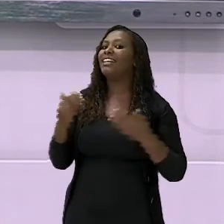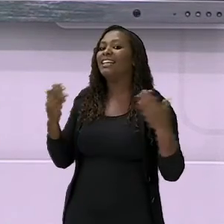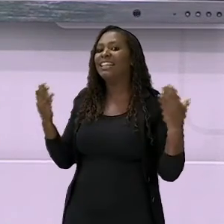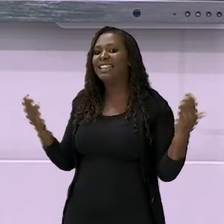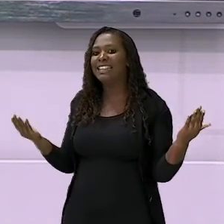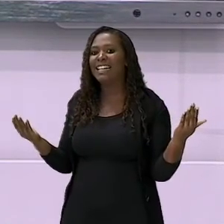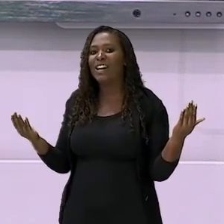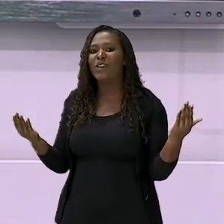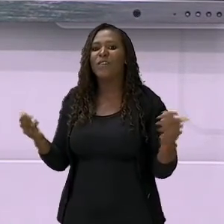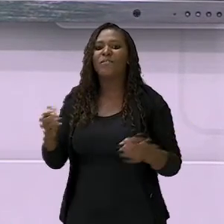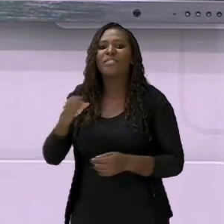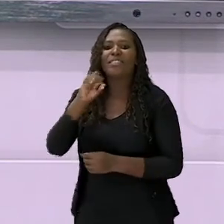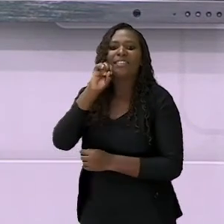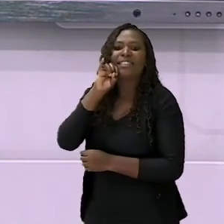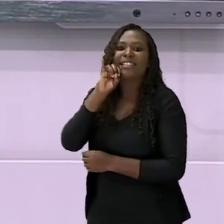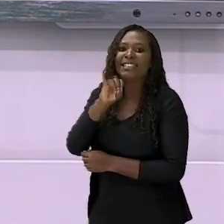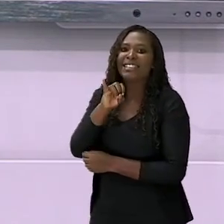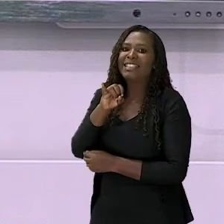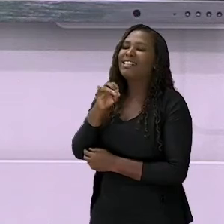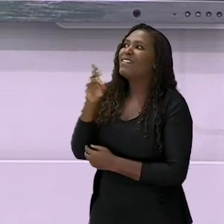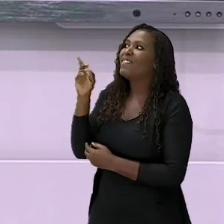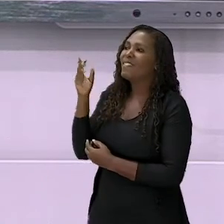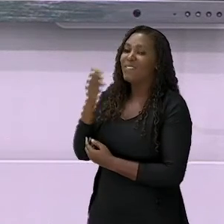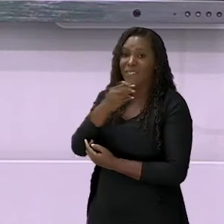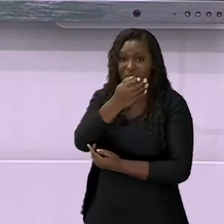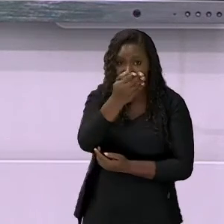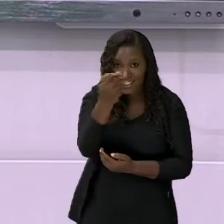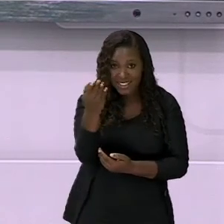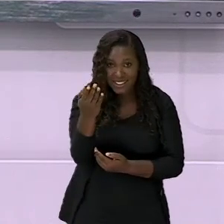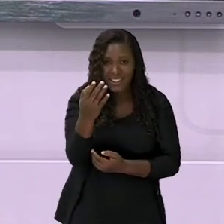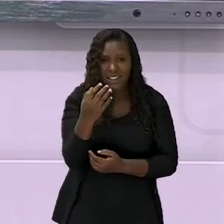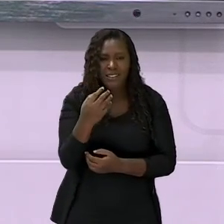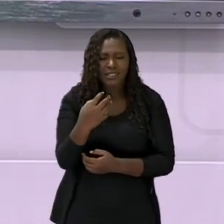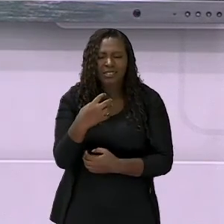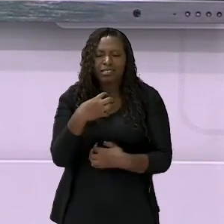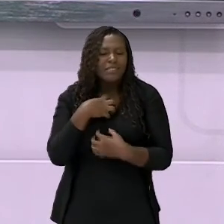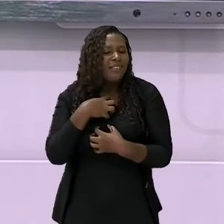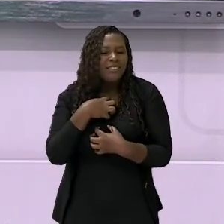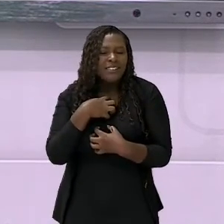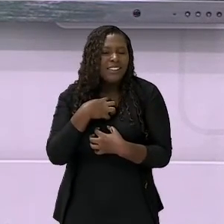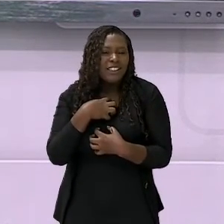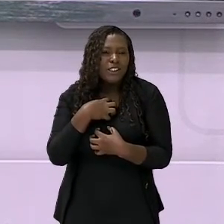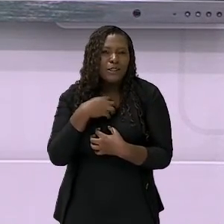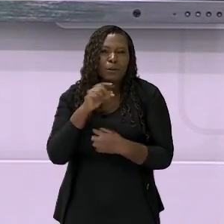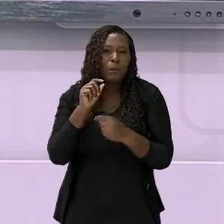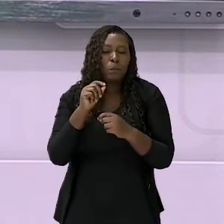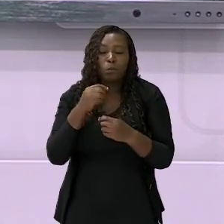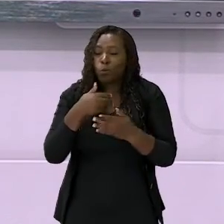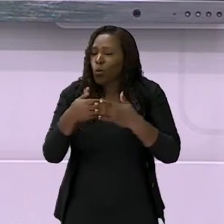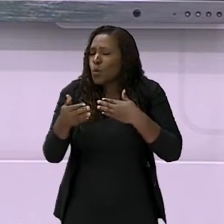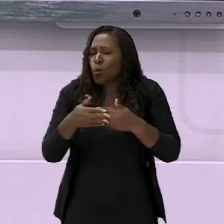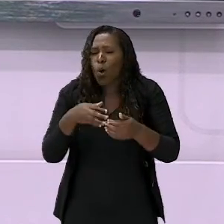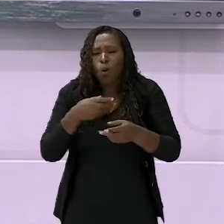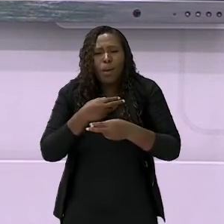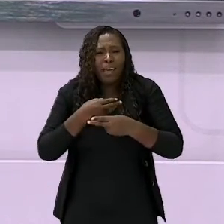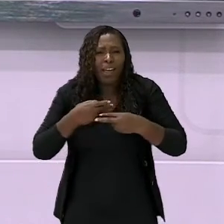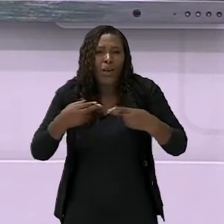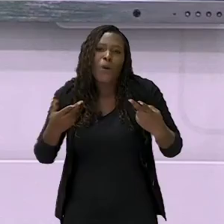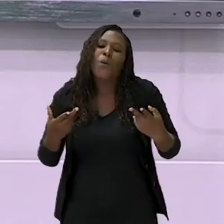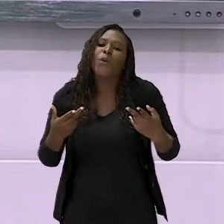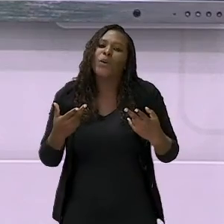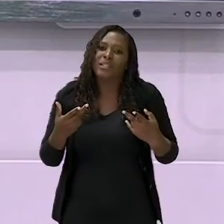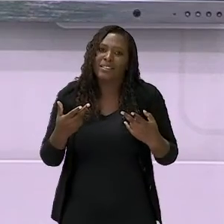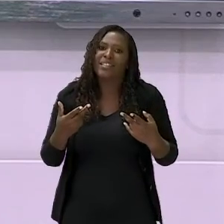Se isso chamou a sua atenção, se isso te trouxe um sentimento nem que seja de estranheza, com